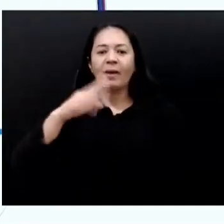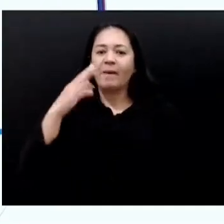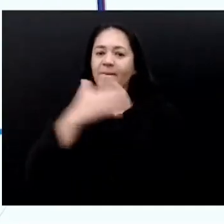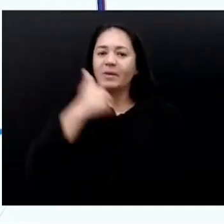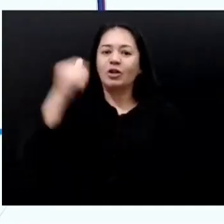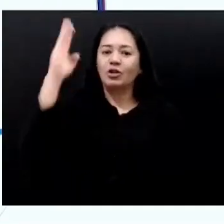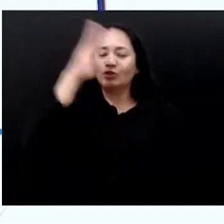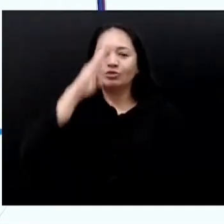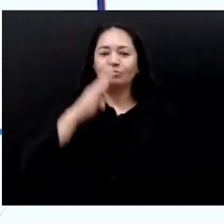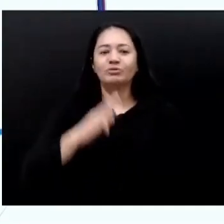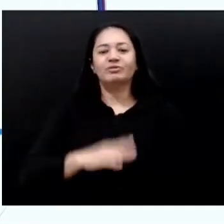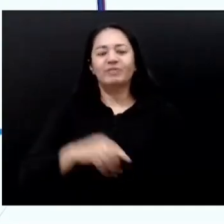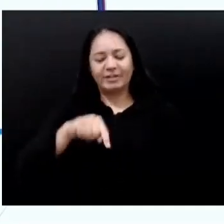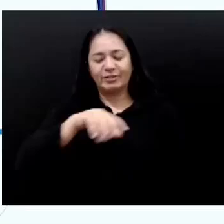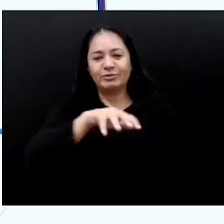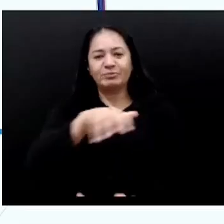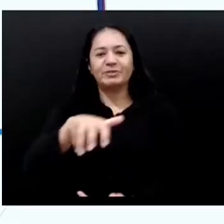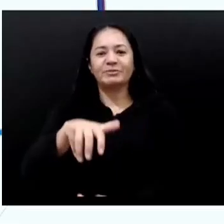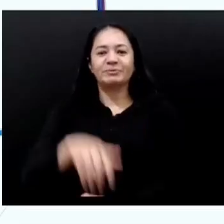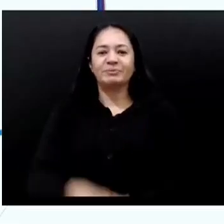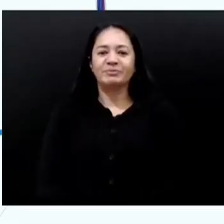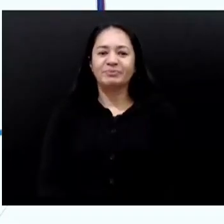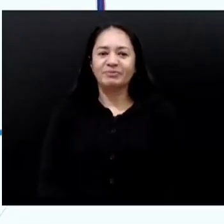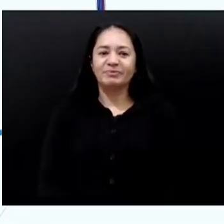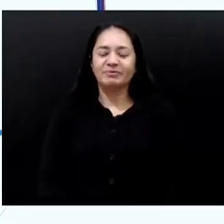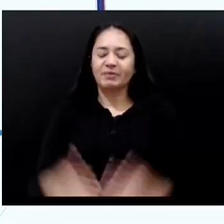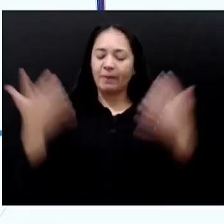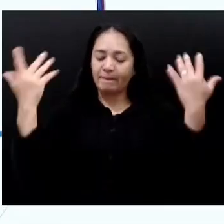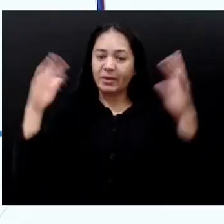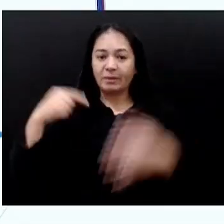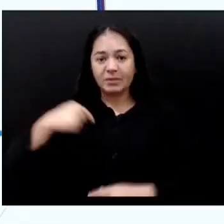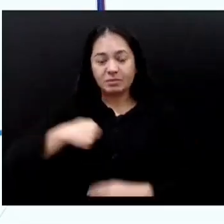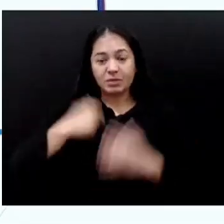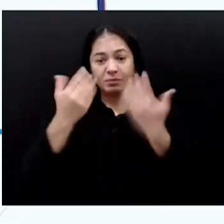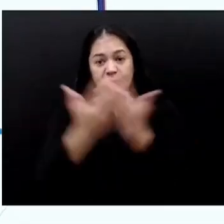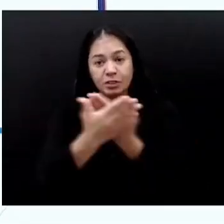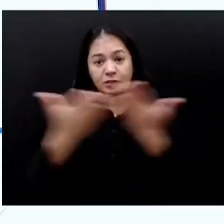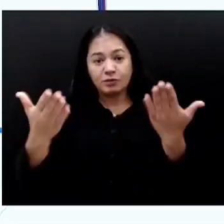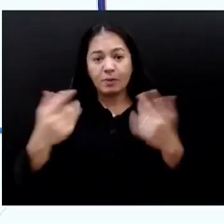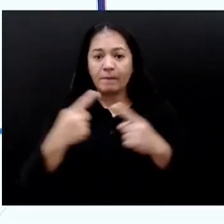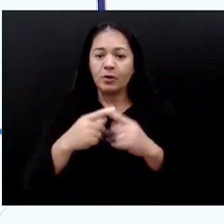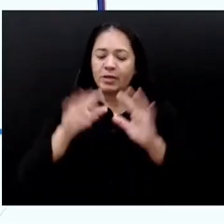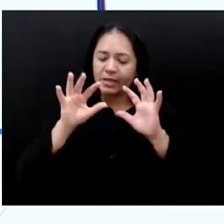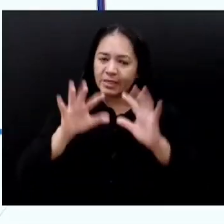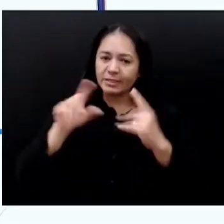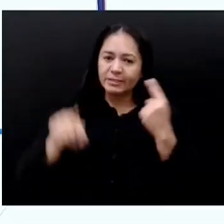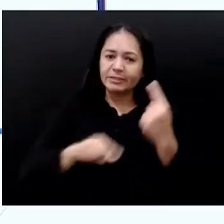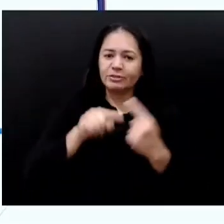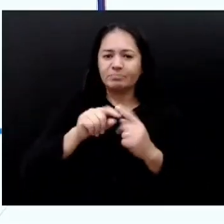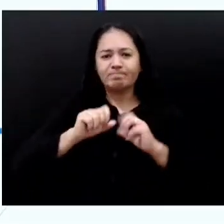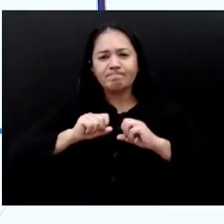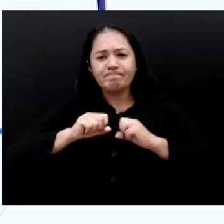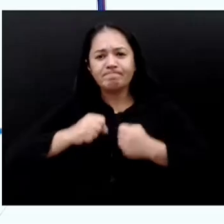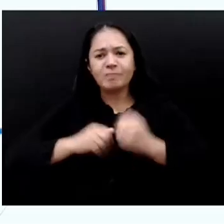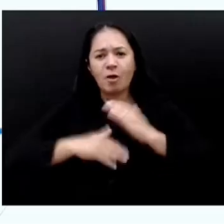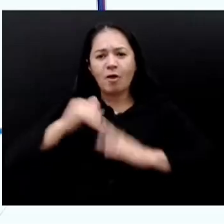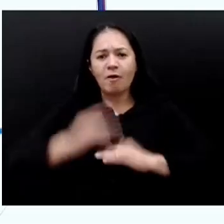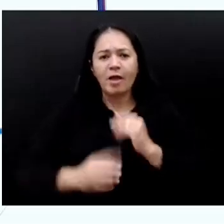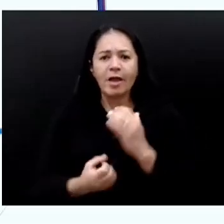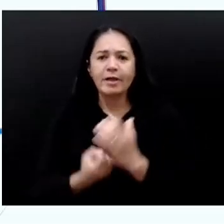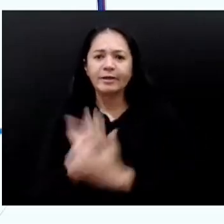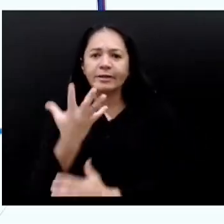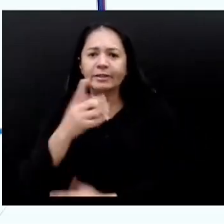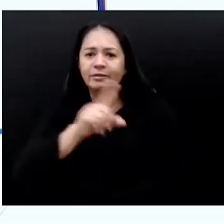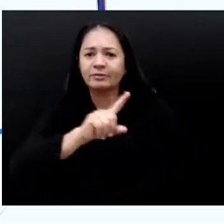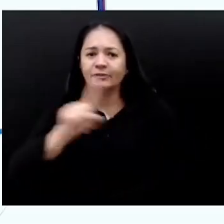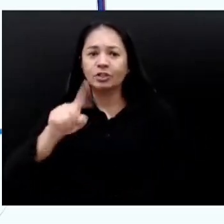vocês, porque esse tipo de resiliência, ela não se cria, né? A gente, de fato, nasce um pouquinho